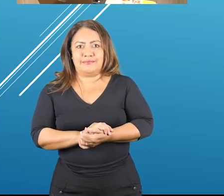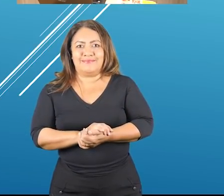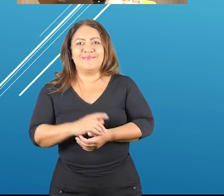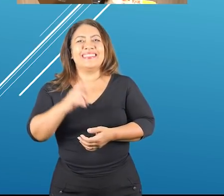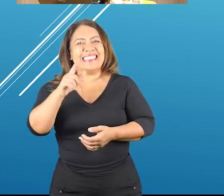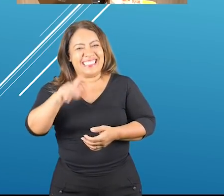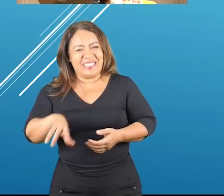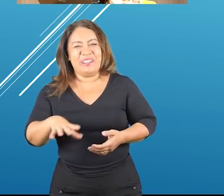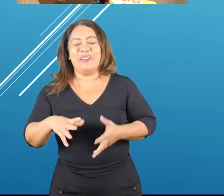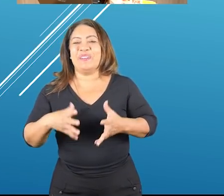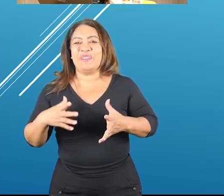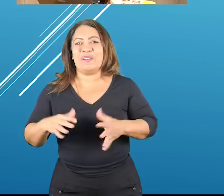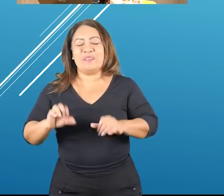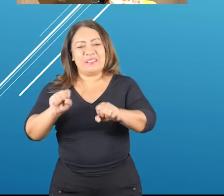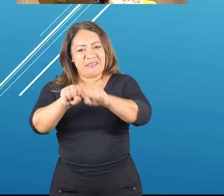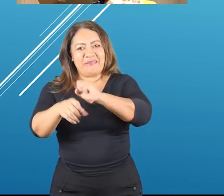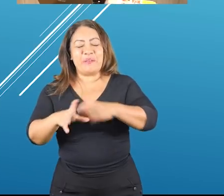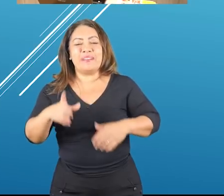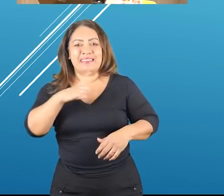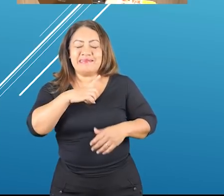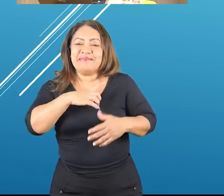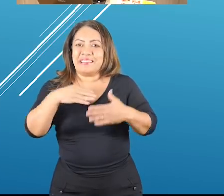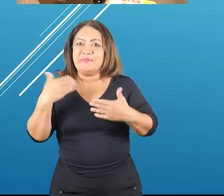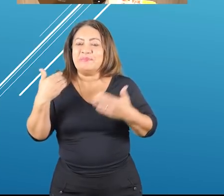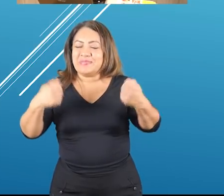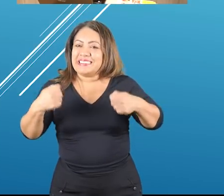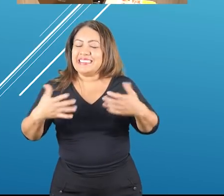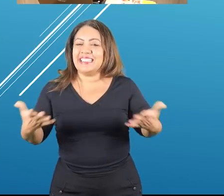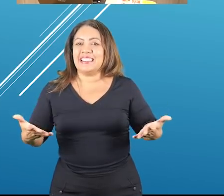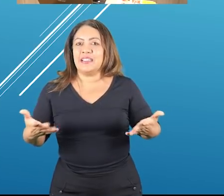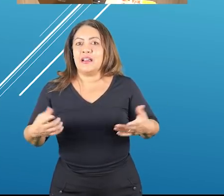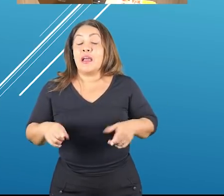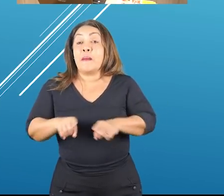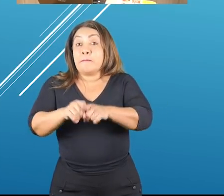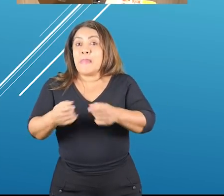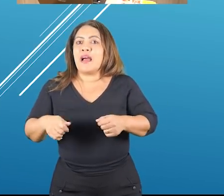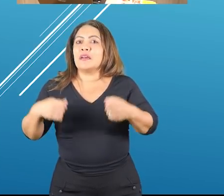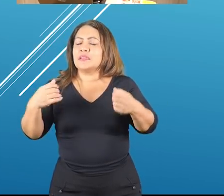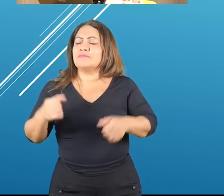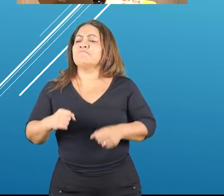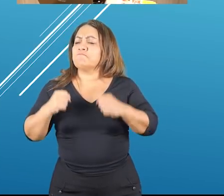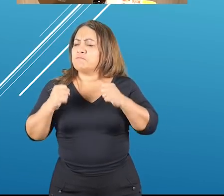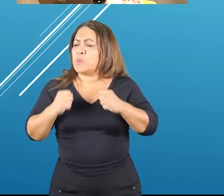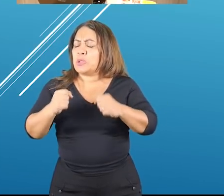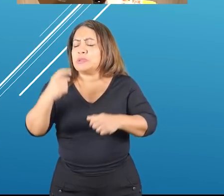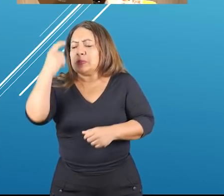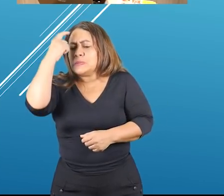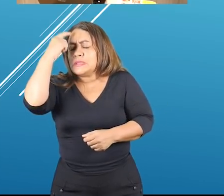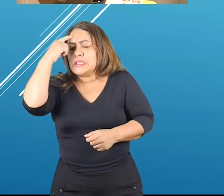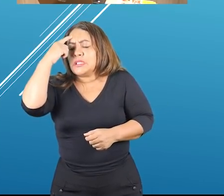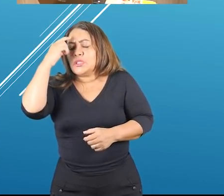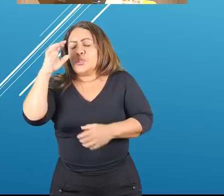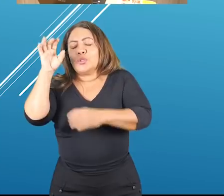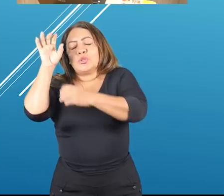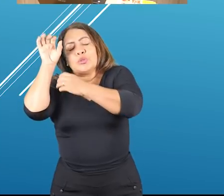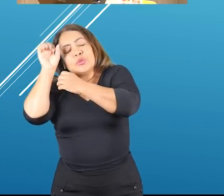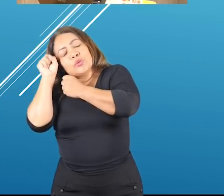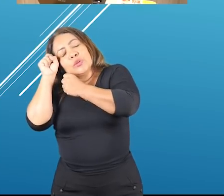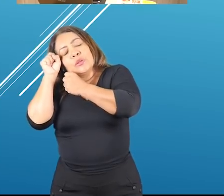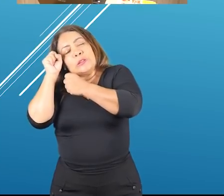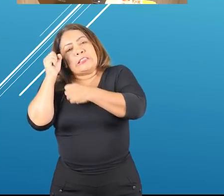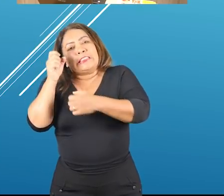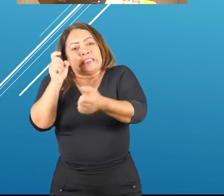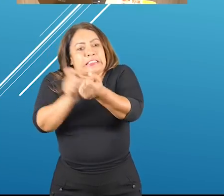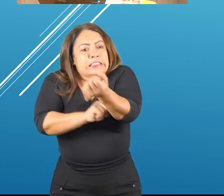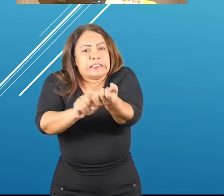Vai dar uma outra formação isso aqui, né? Mas pra gente poder ir pensando a respeito disso, a questão do